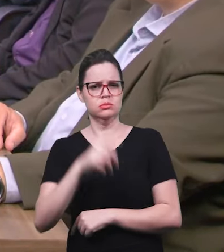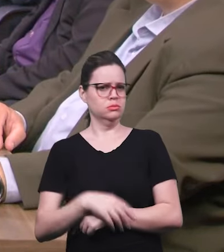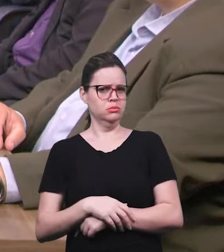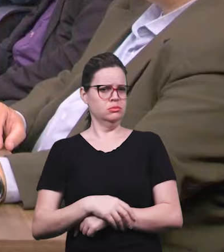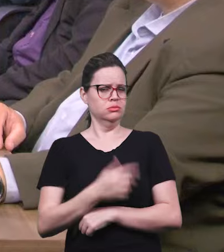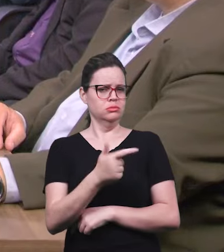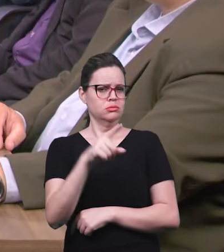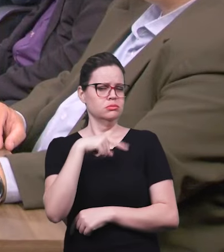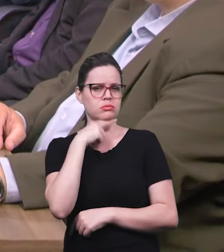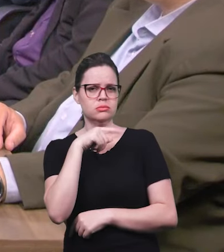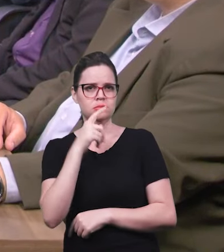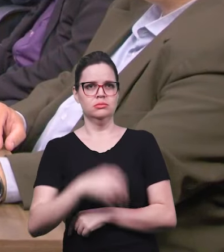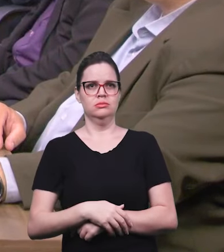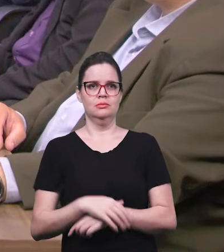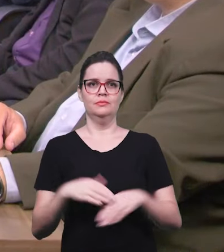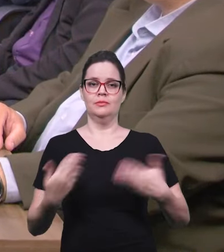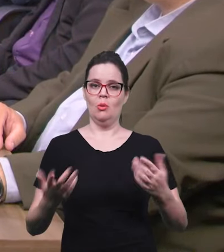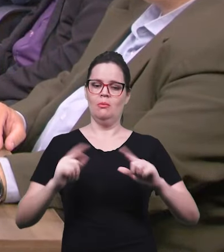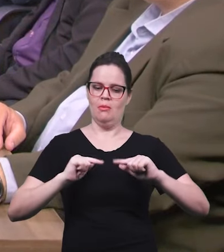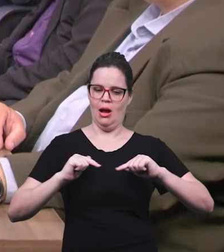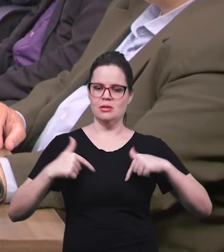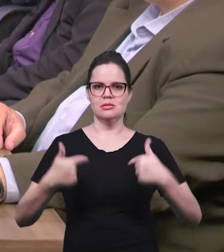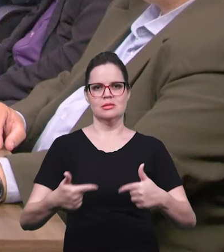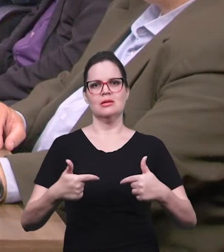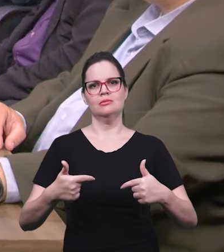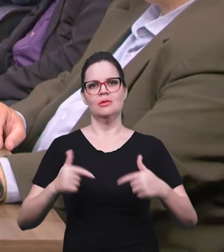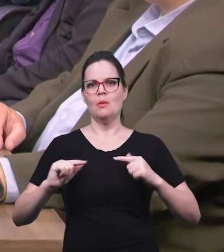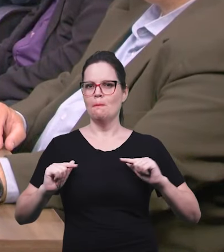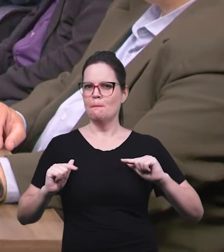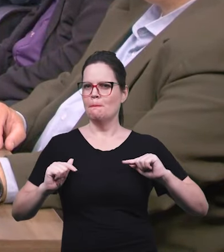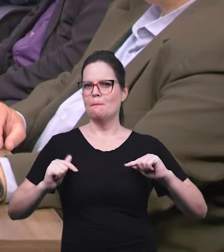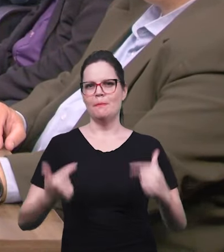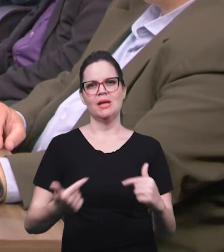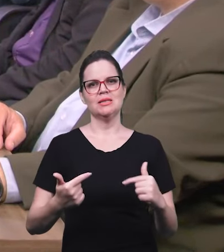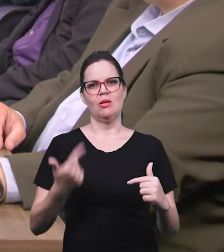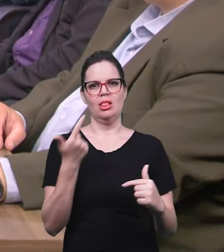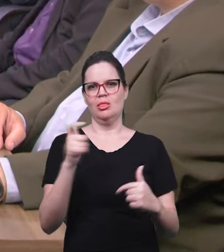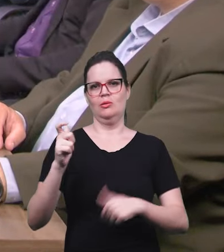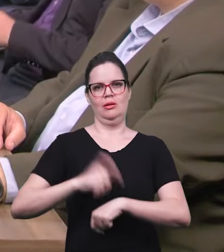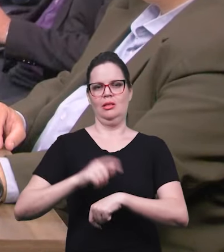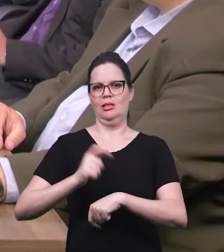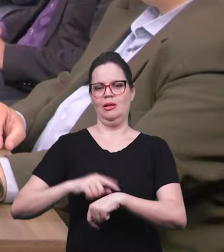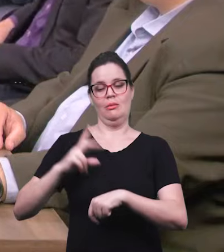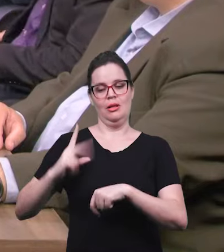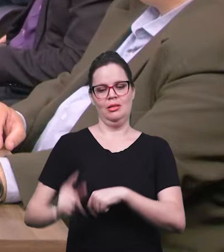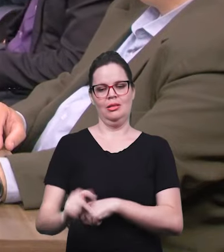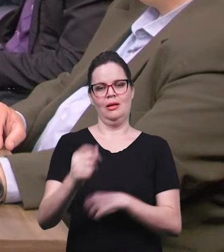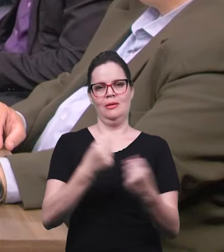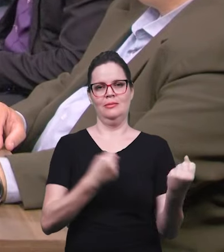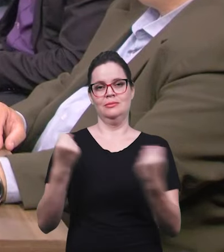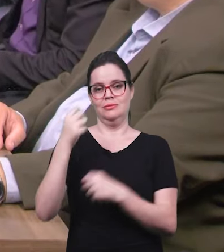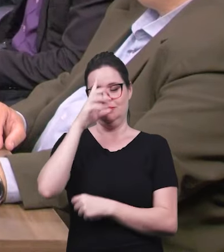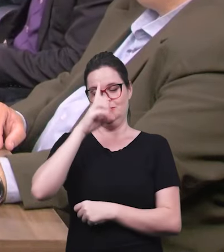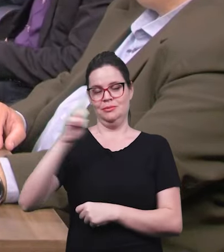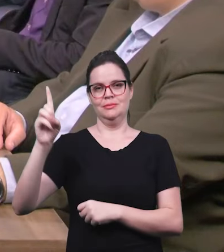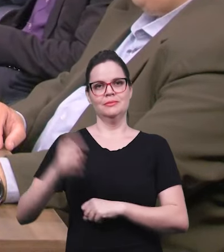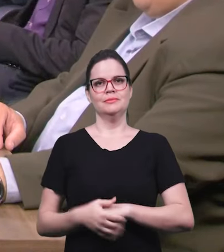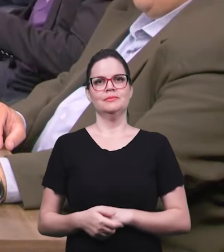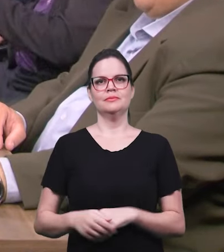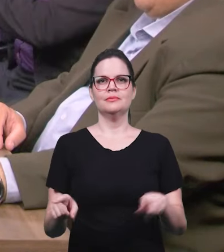limitada ao tempo, pelo menos isso, agora uma ação que não se limita. Esse é o poder de Deus. É interessante que